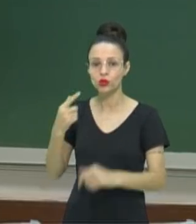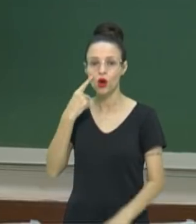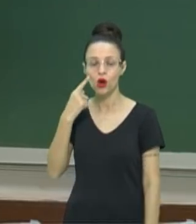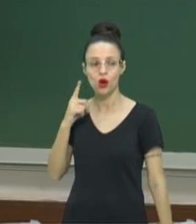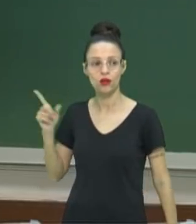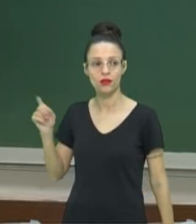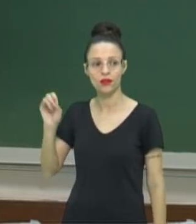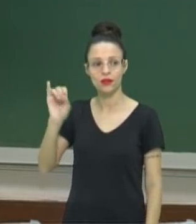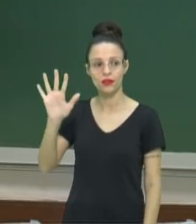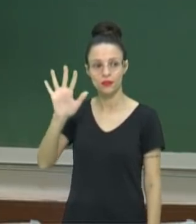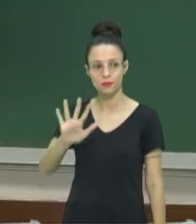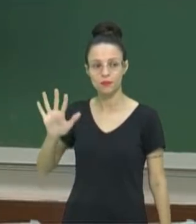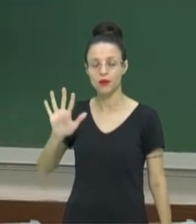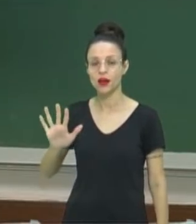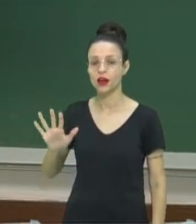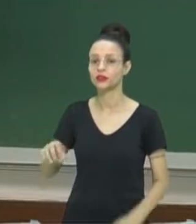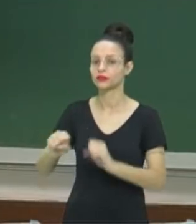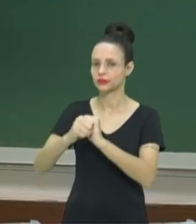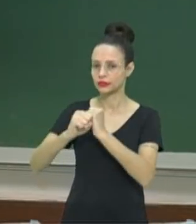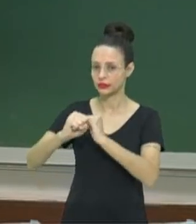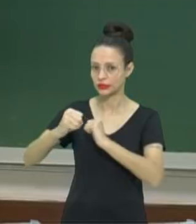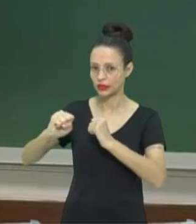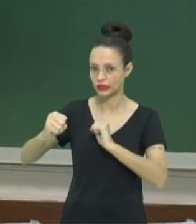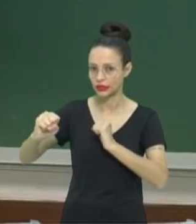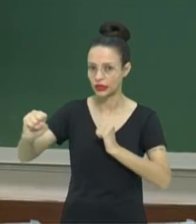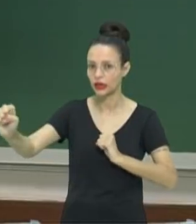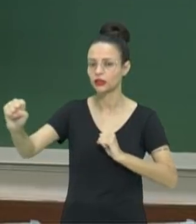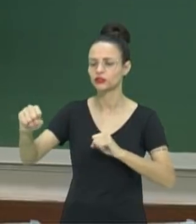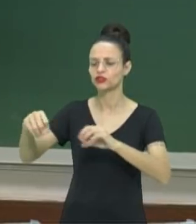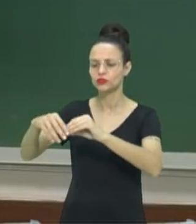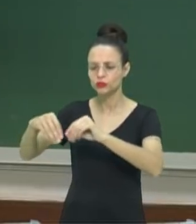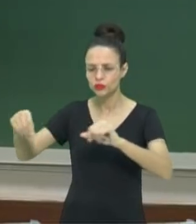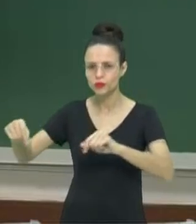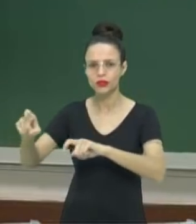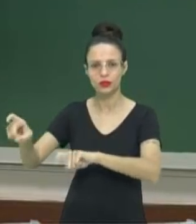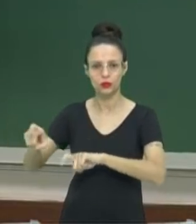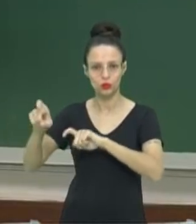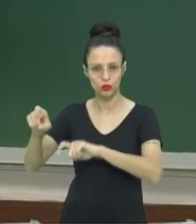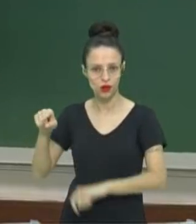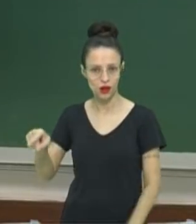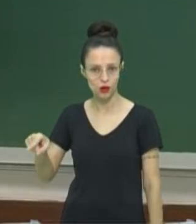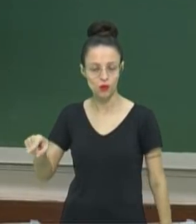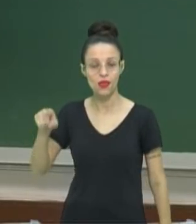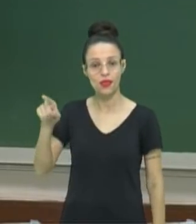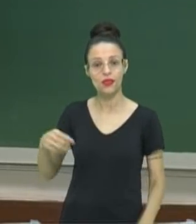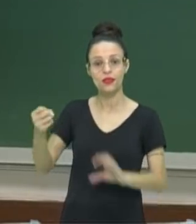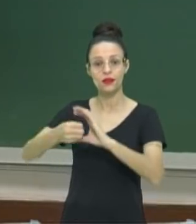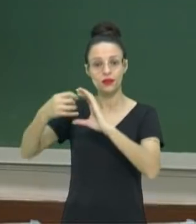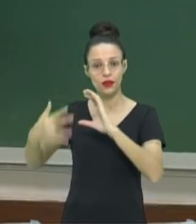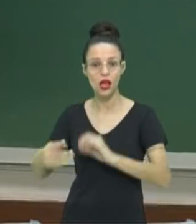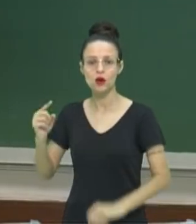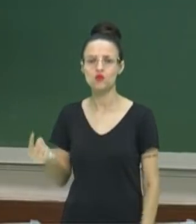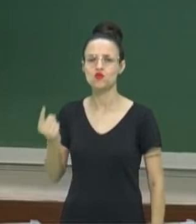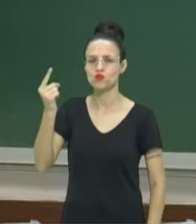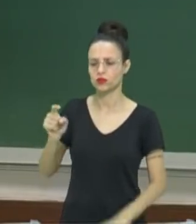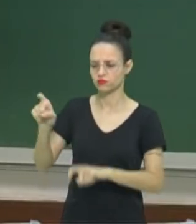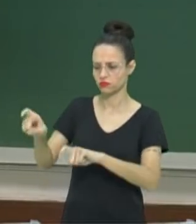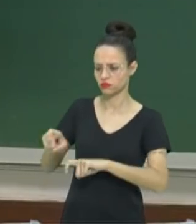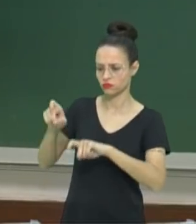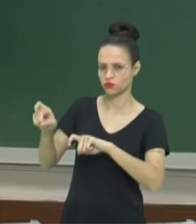ali para nós, em grandes propriedades rurais. Então, essas são características da